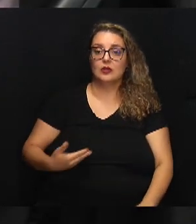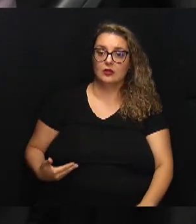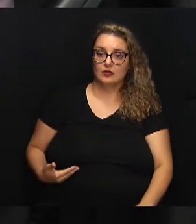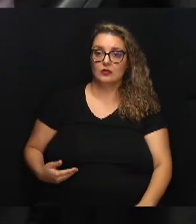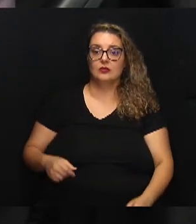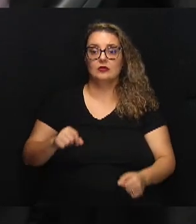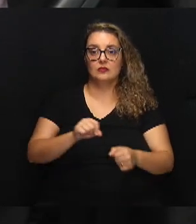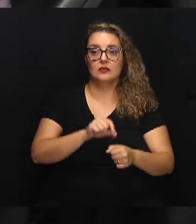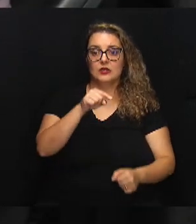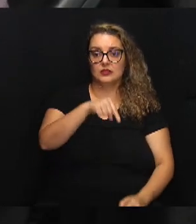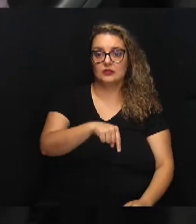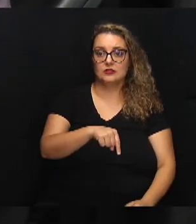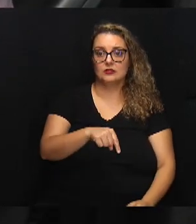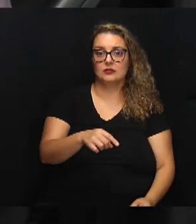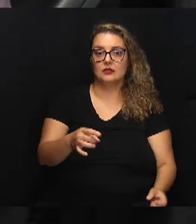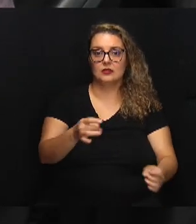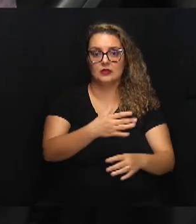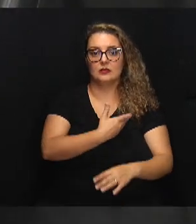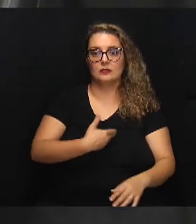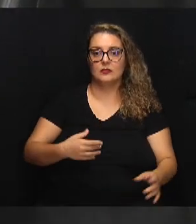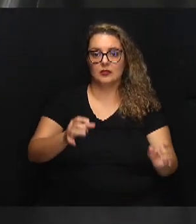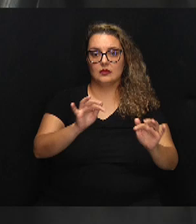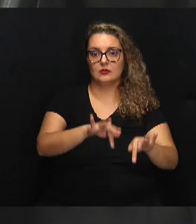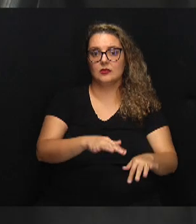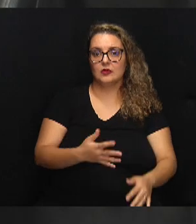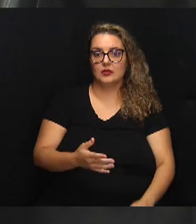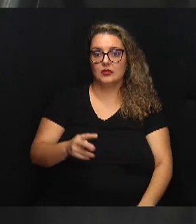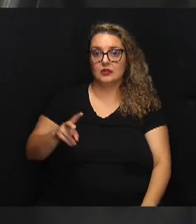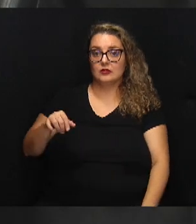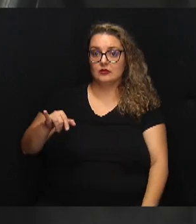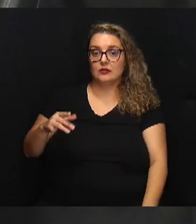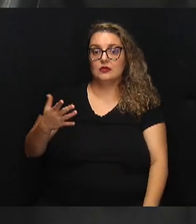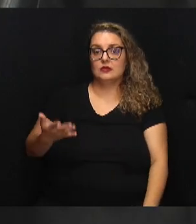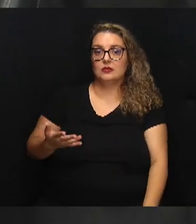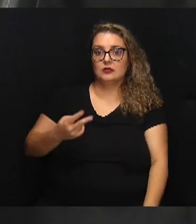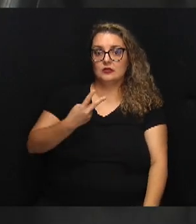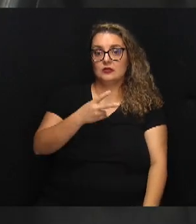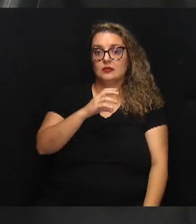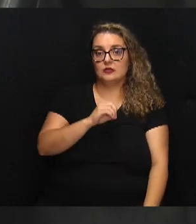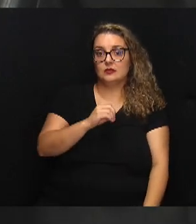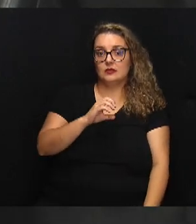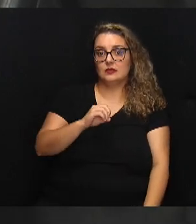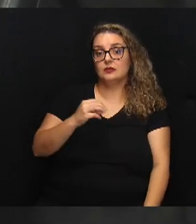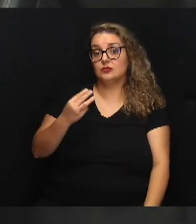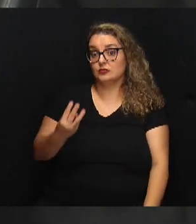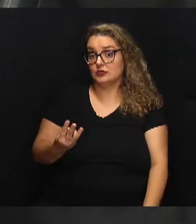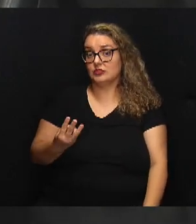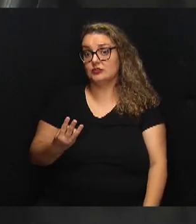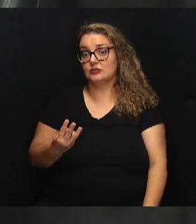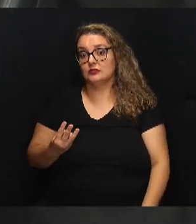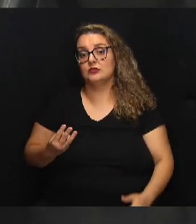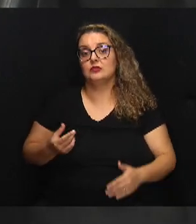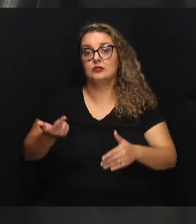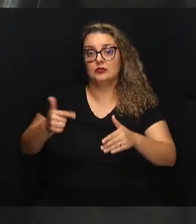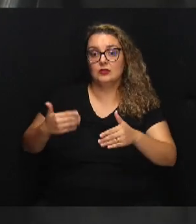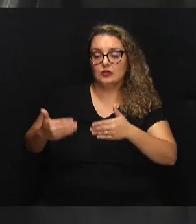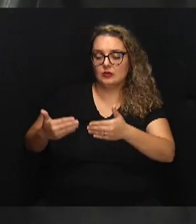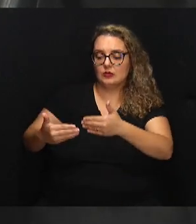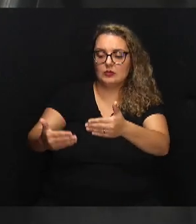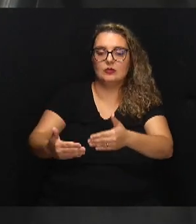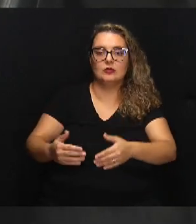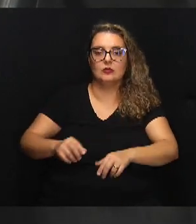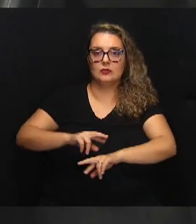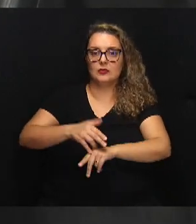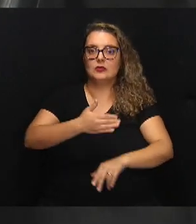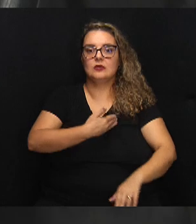faz aqui, aí que terminou o governo, acabou, né? Sim. O VAI existe desde 2003, né? Então ele continua por vários